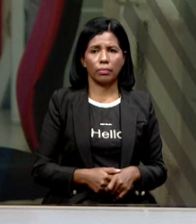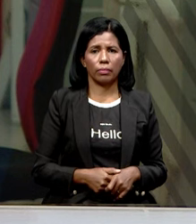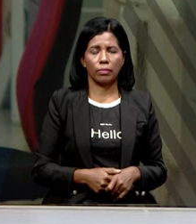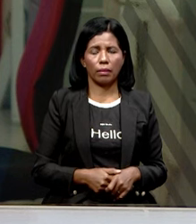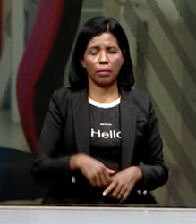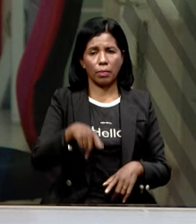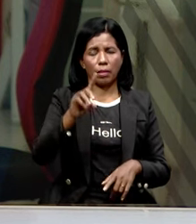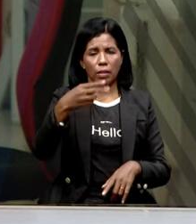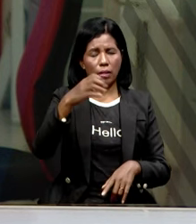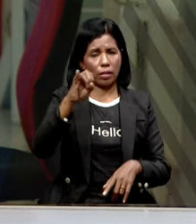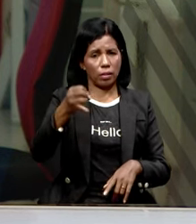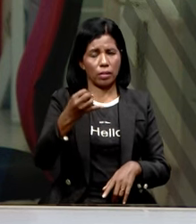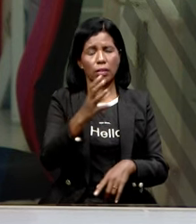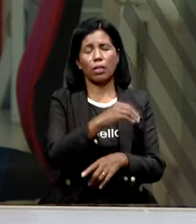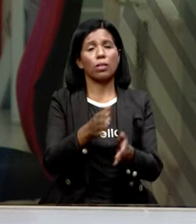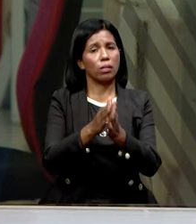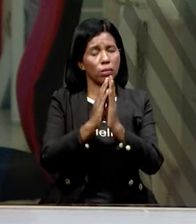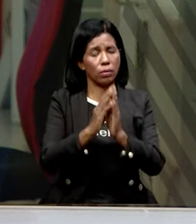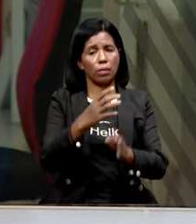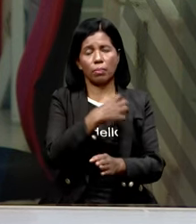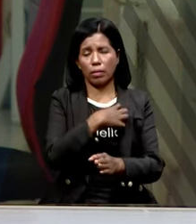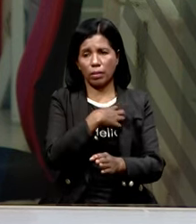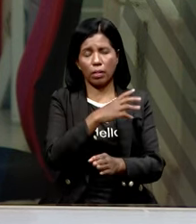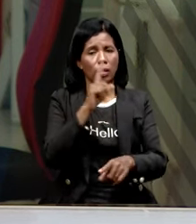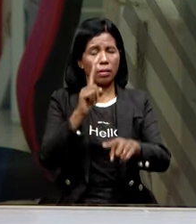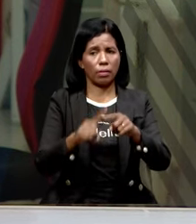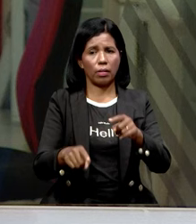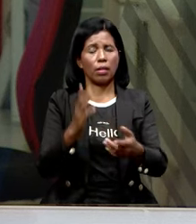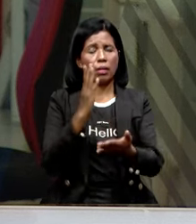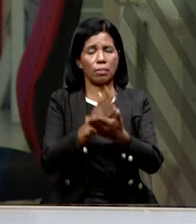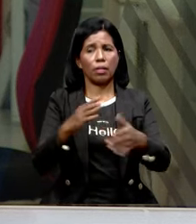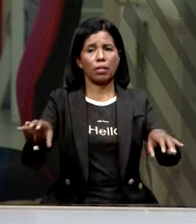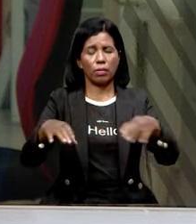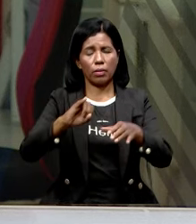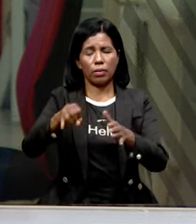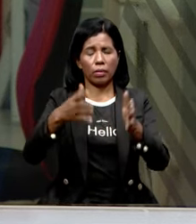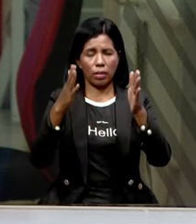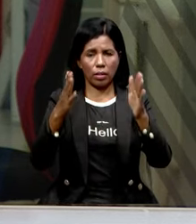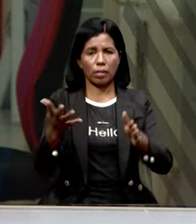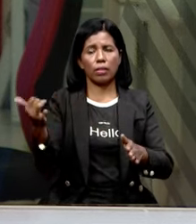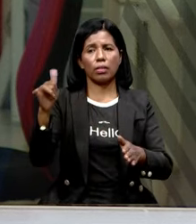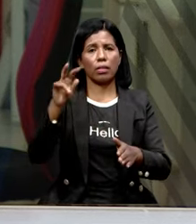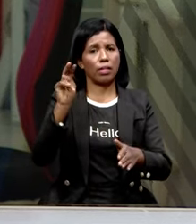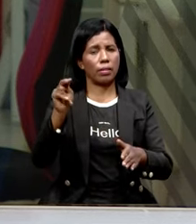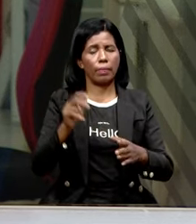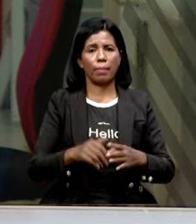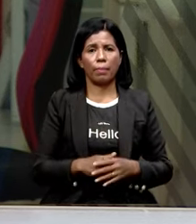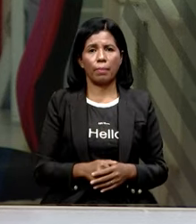Provedoria de Direitos Humanos na Justiça, Russo Comando Penetele, labela e limite serviços jornalista a cidadania.